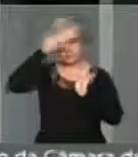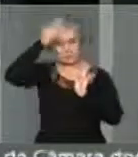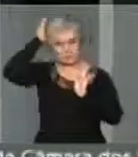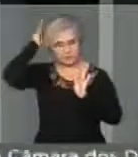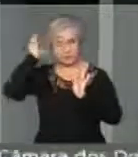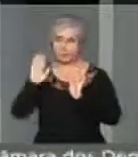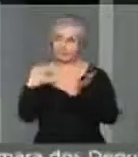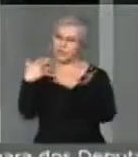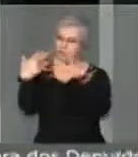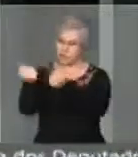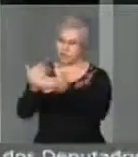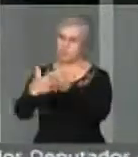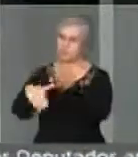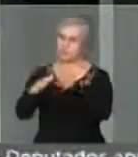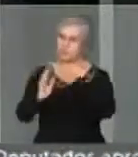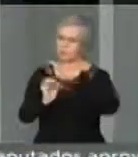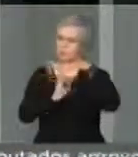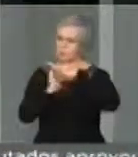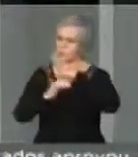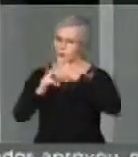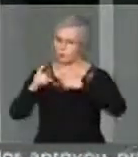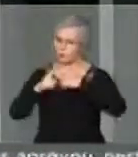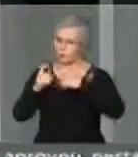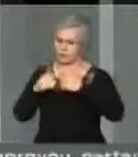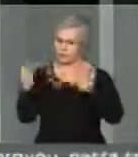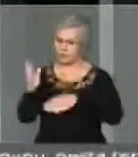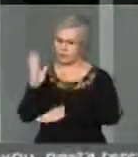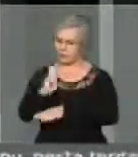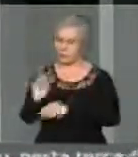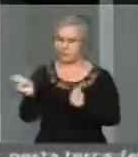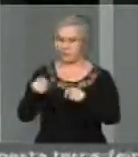já recebeu todas as entidades médicas nesta tarde,